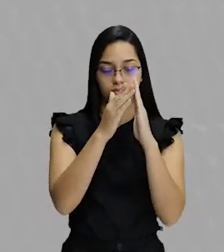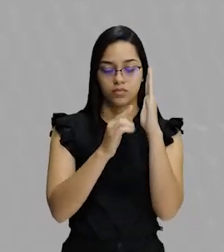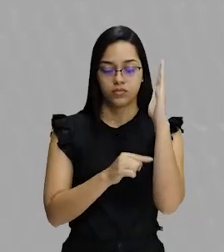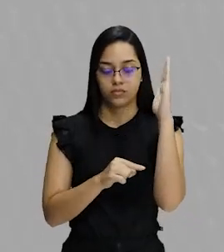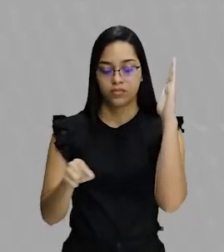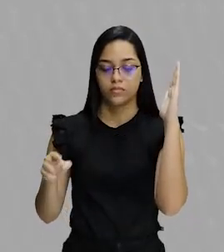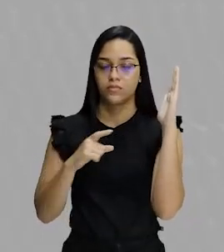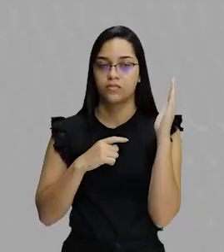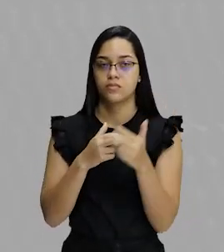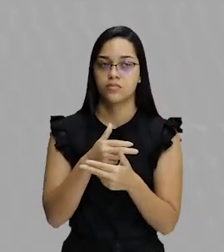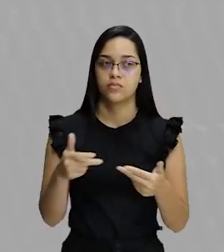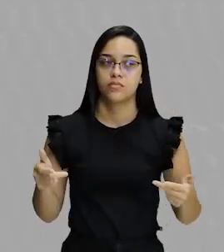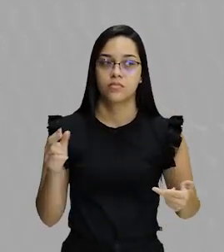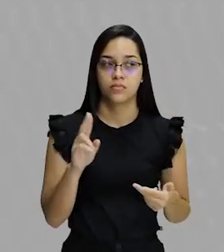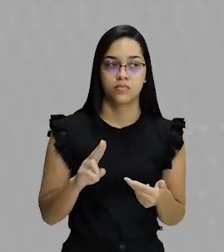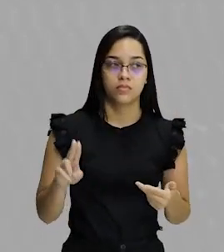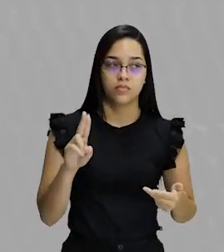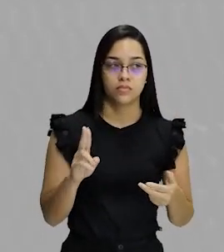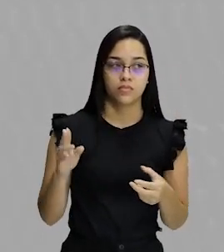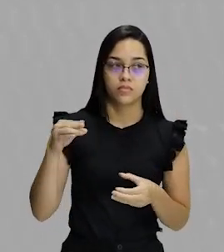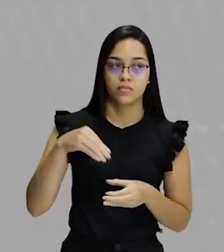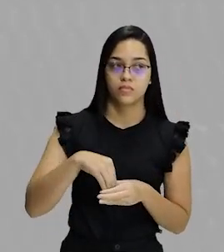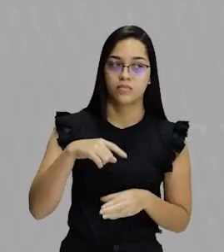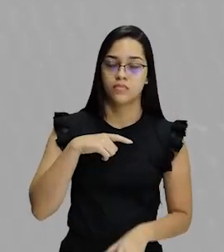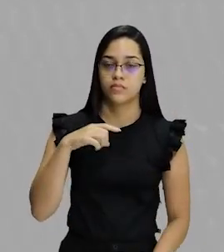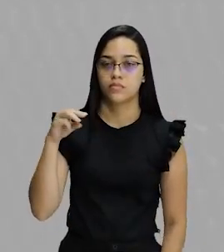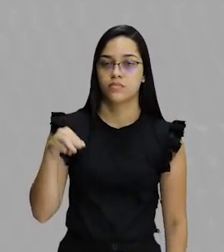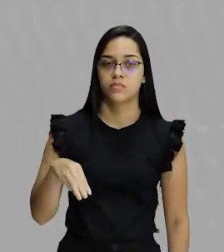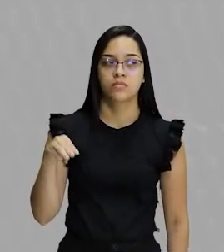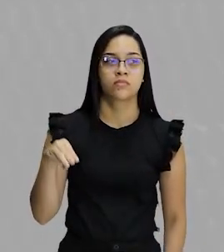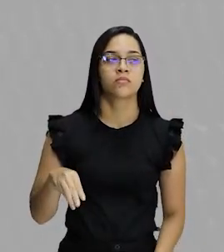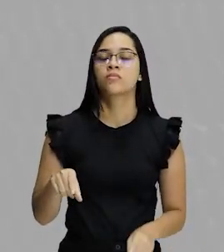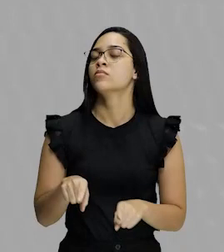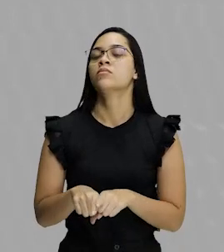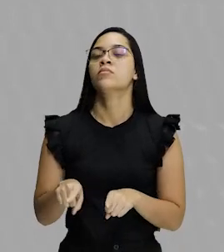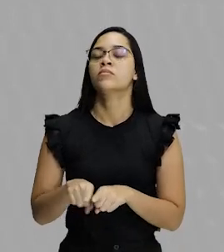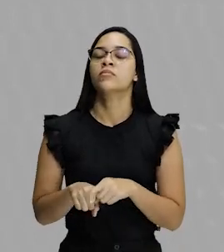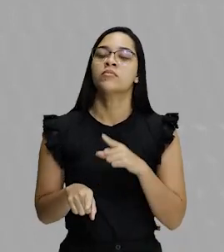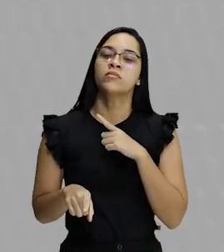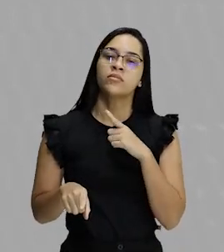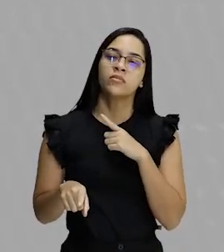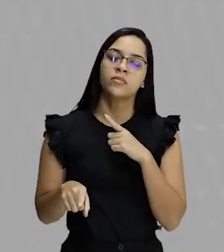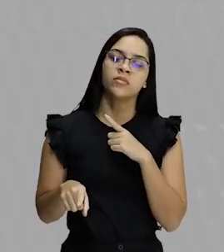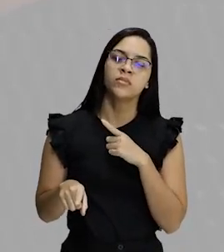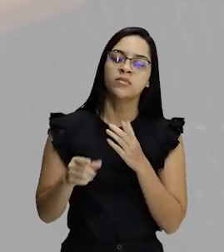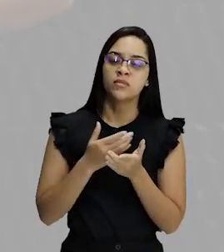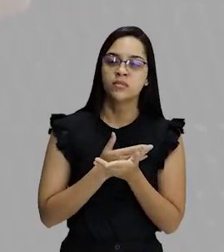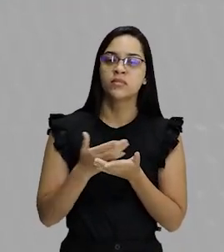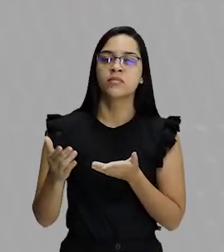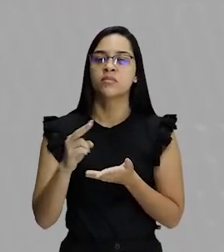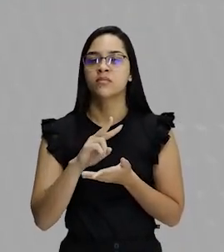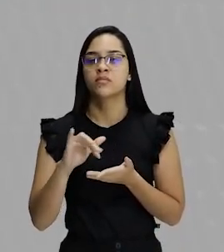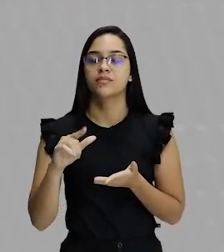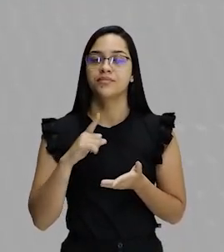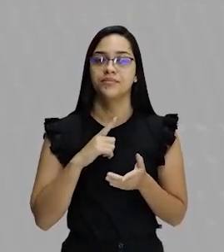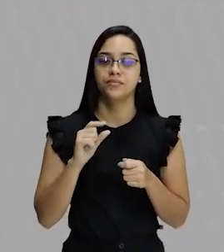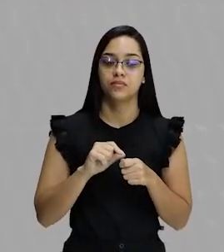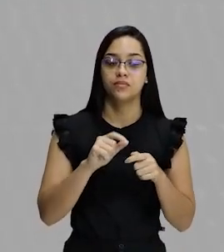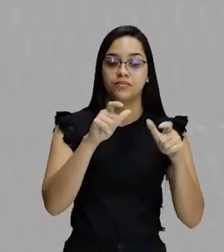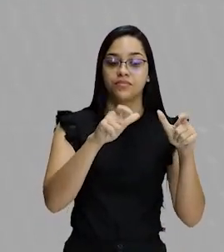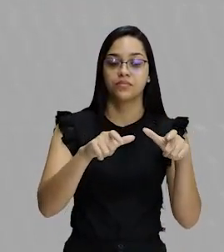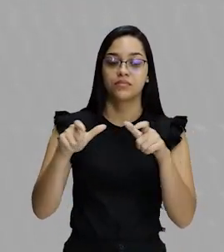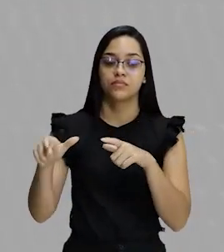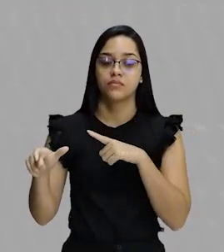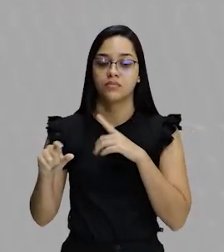Que tem várias utilidades dentro aqui da matemática, né? E nesse início, né, a gente vai fazer a localização